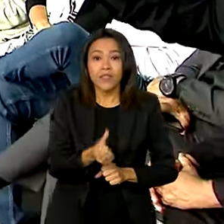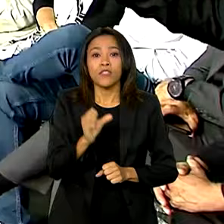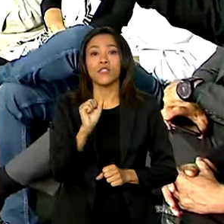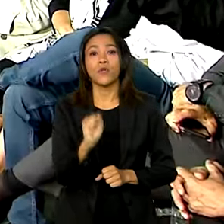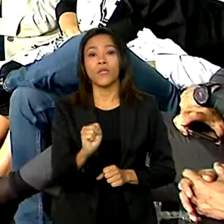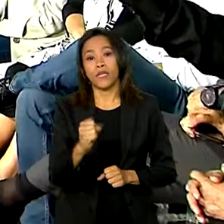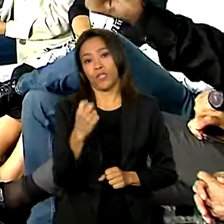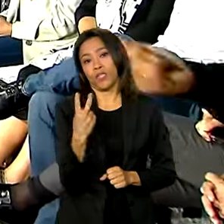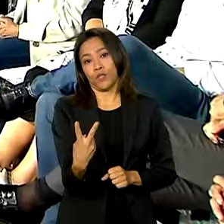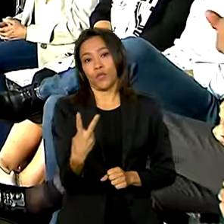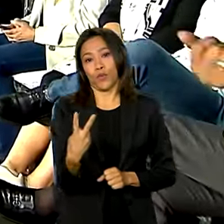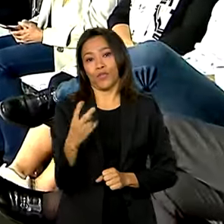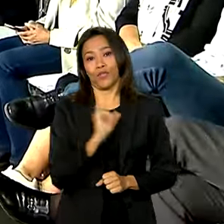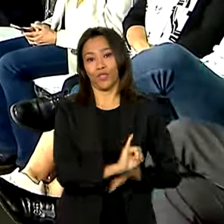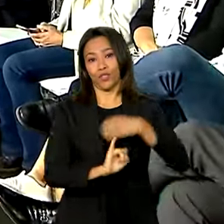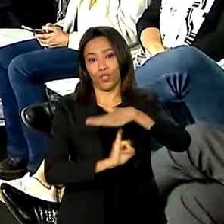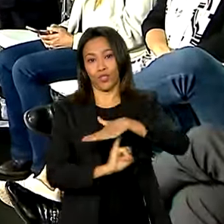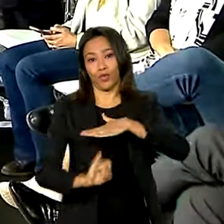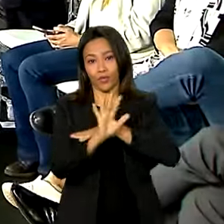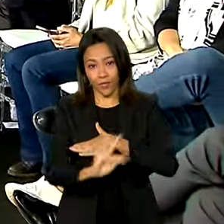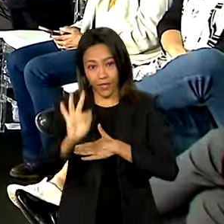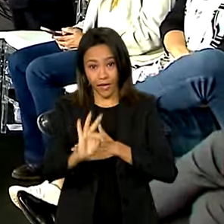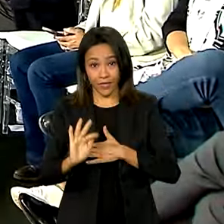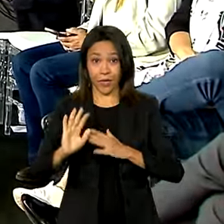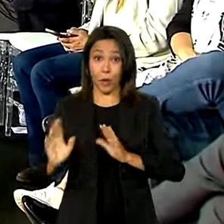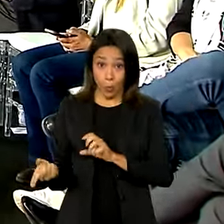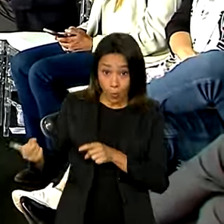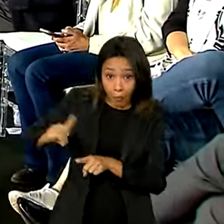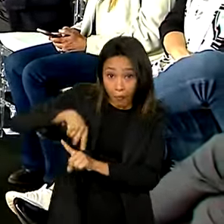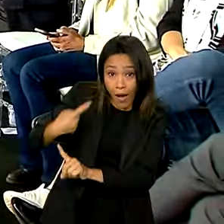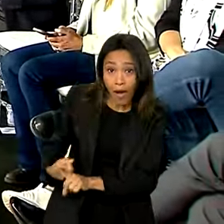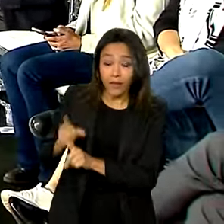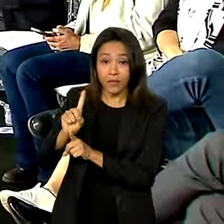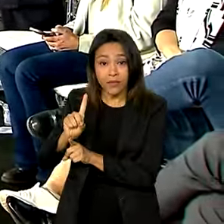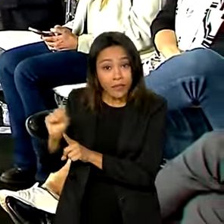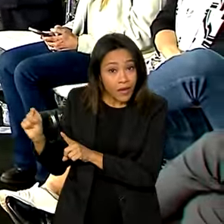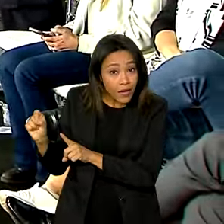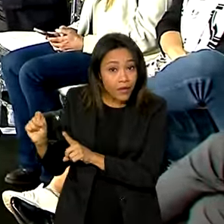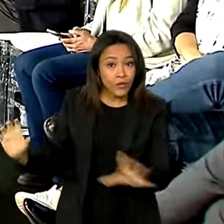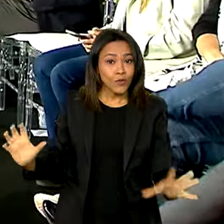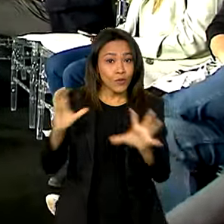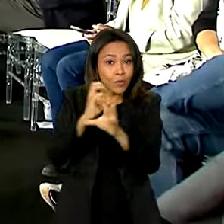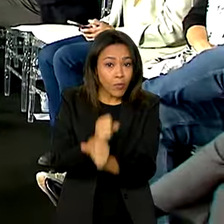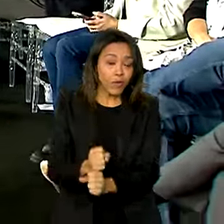682 institutos. Com esses 100, novos vão ser